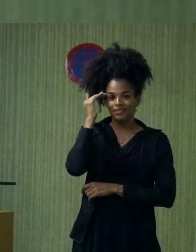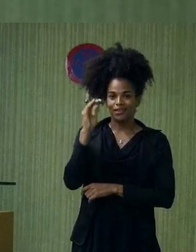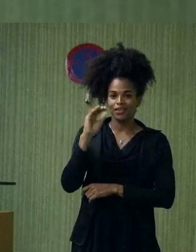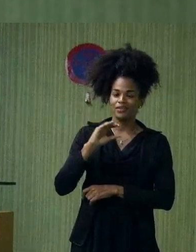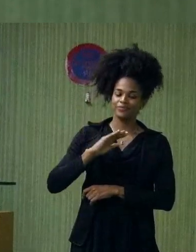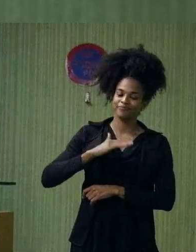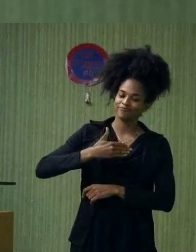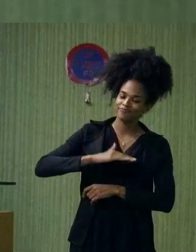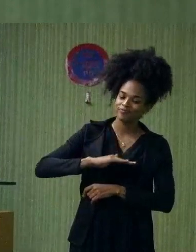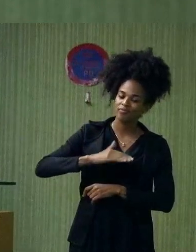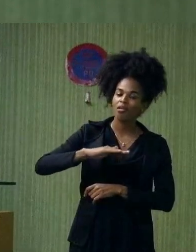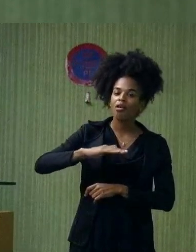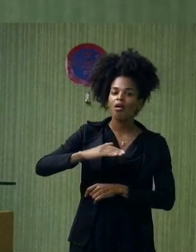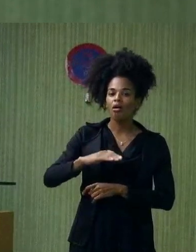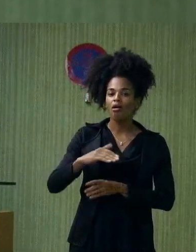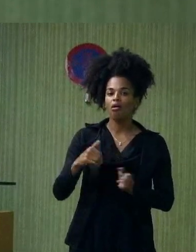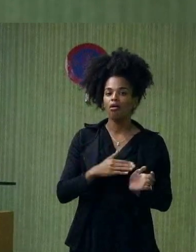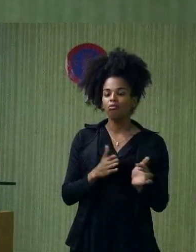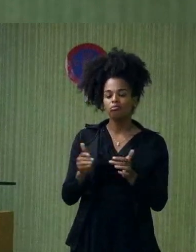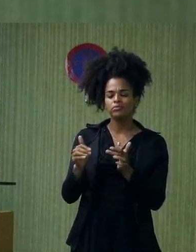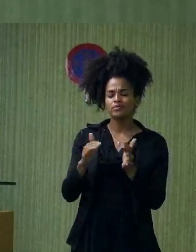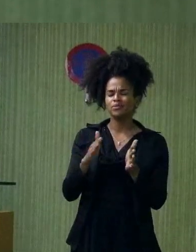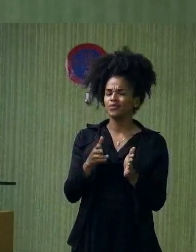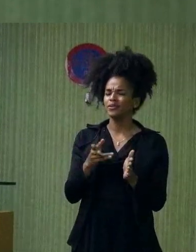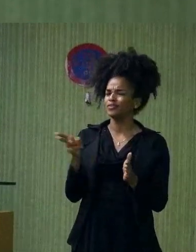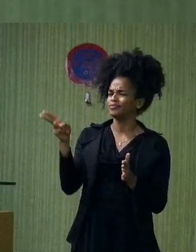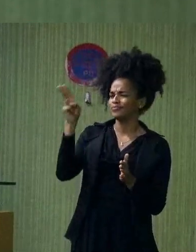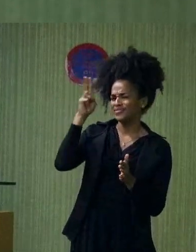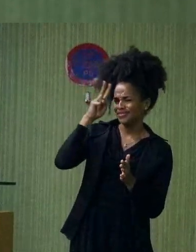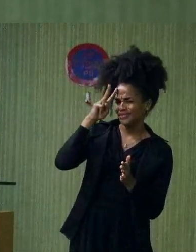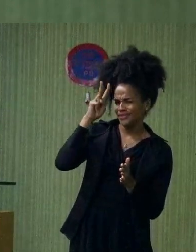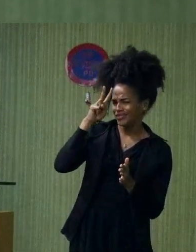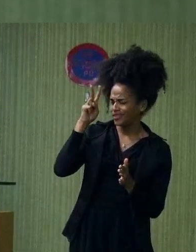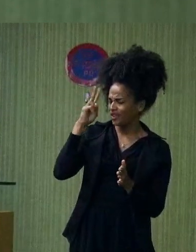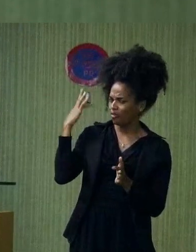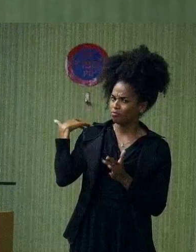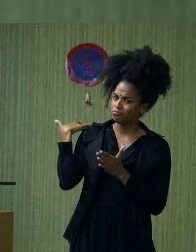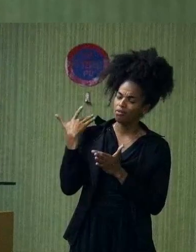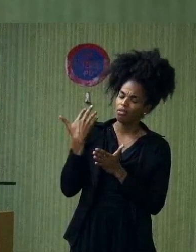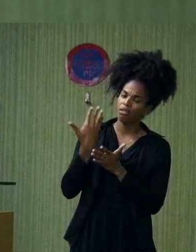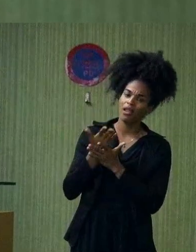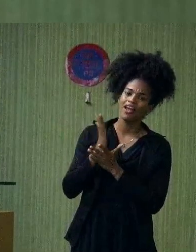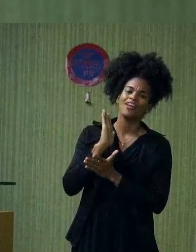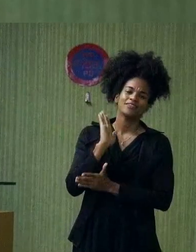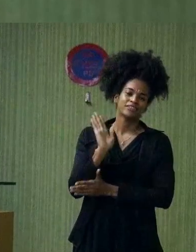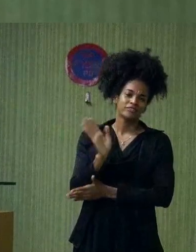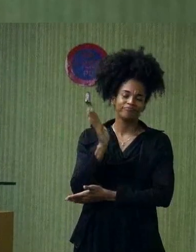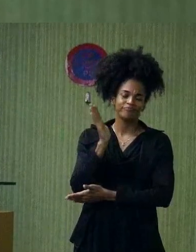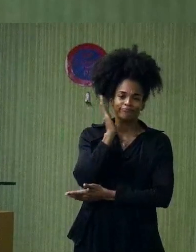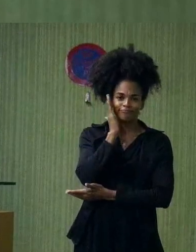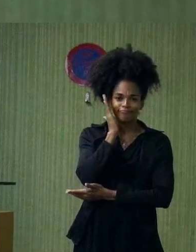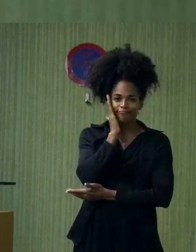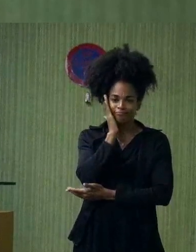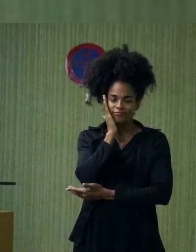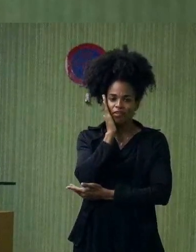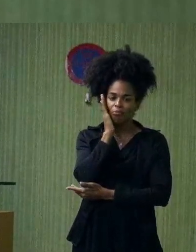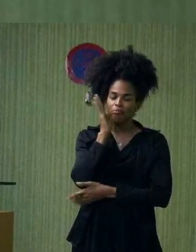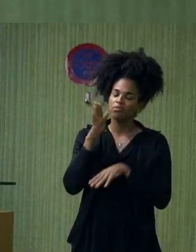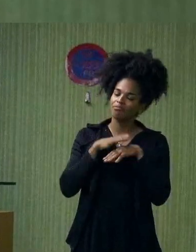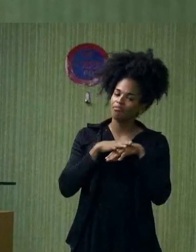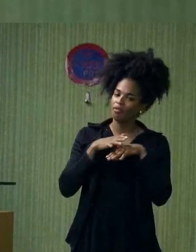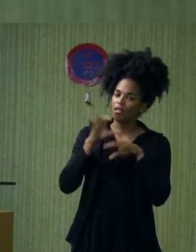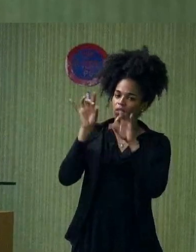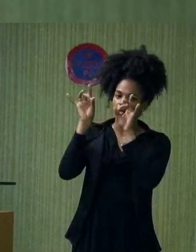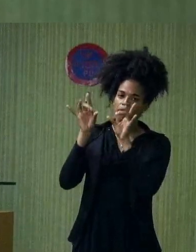sempre tem o sempre já faz tempo que ele tem o calendário diferenciado já sabia que ele sempre faz o calendário especial